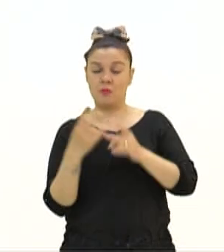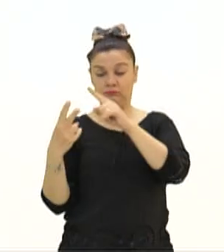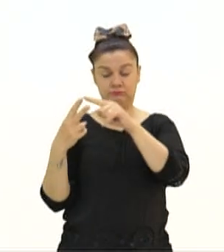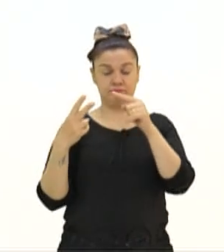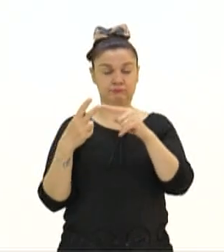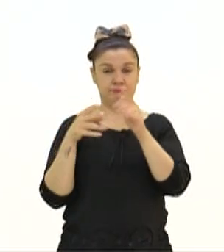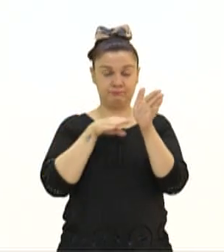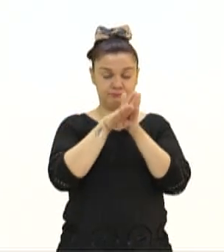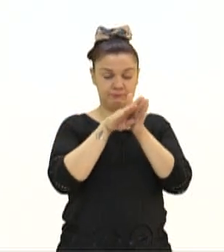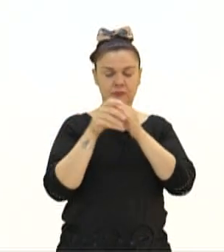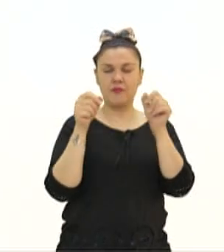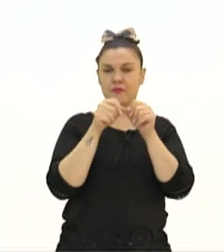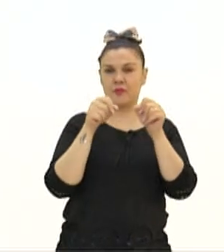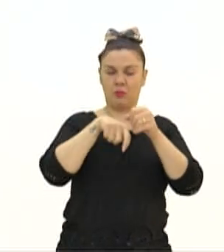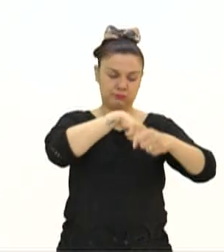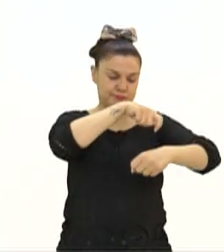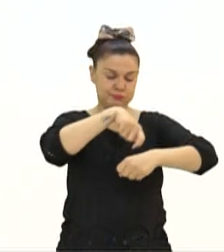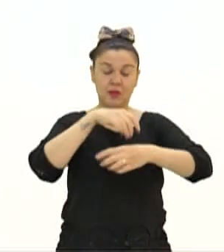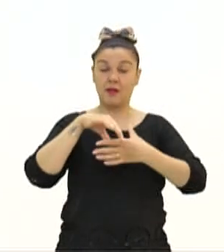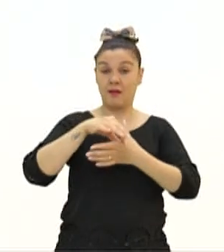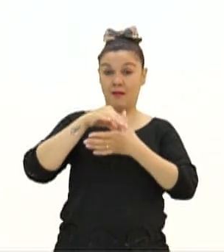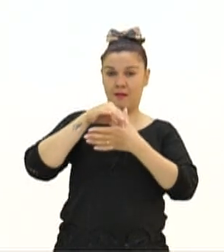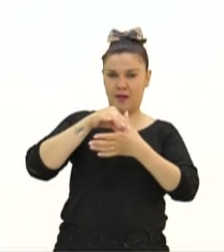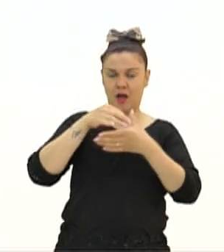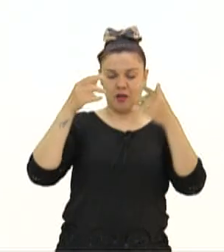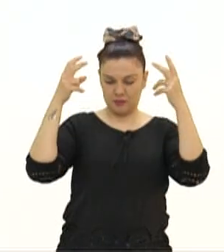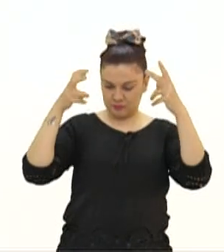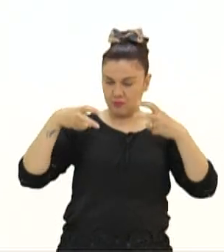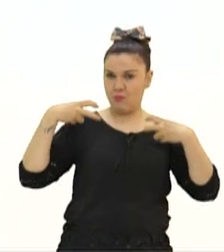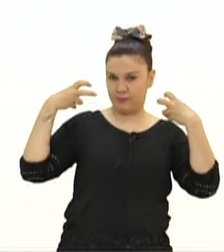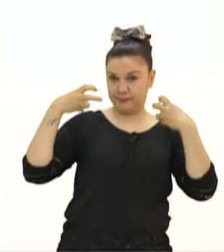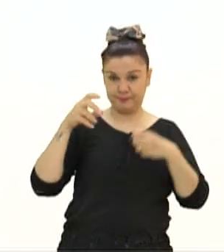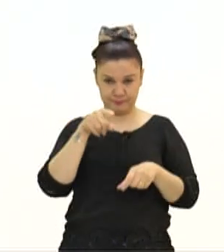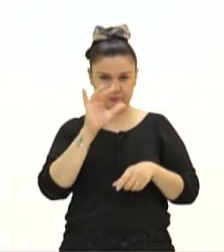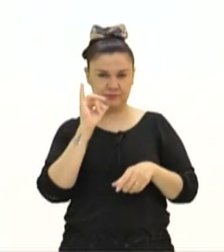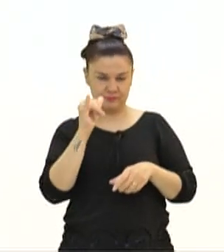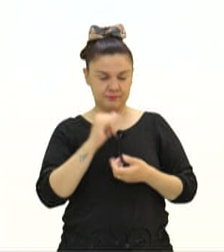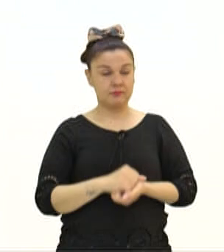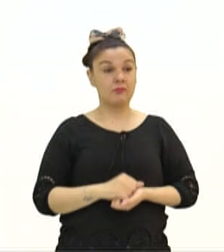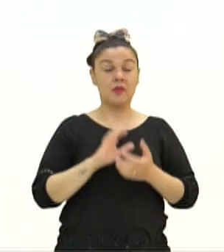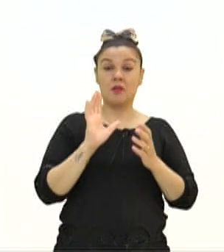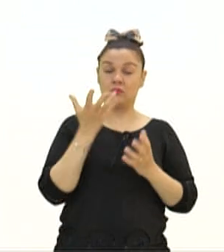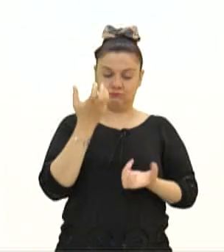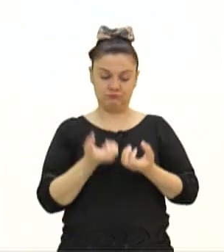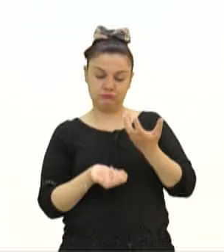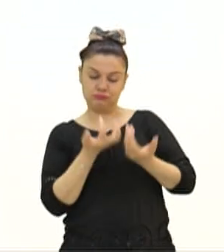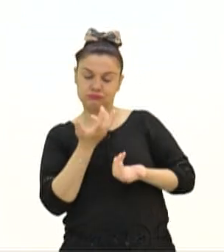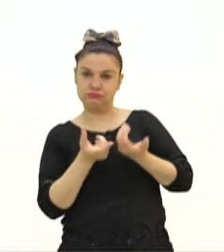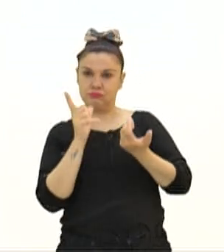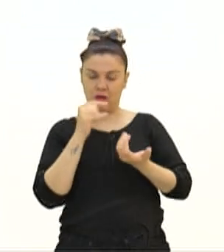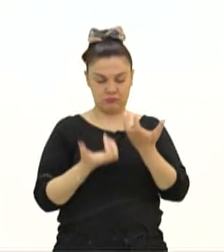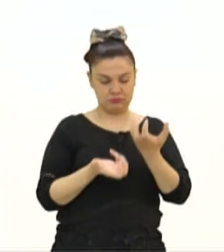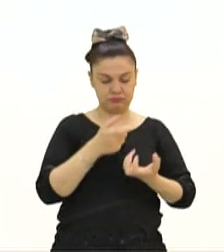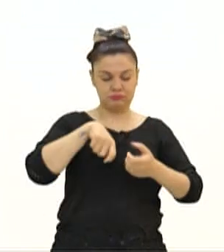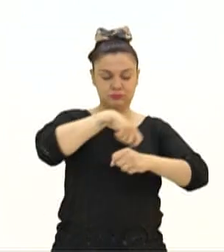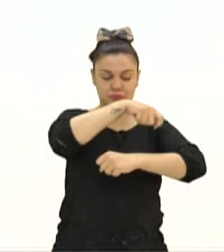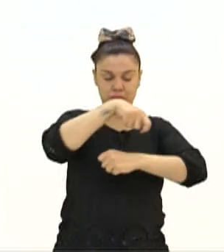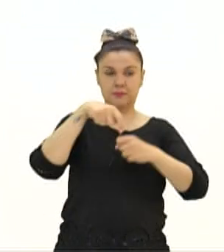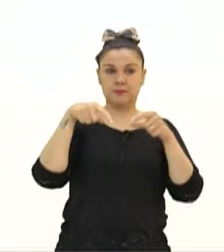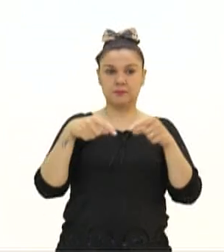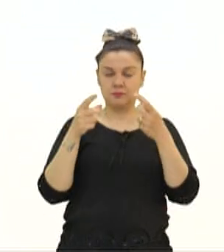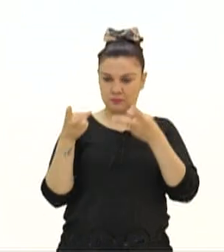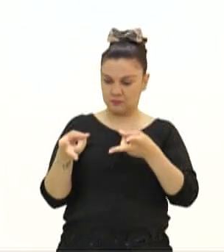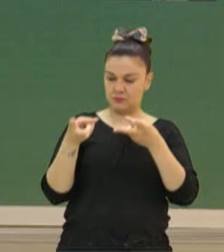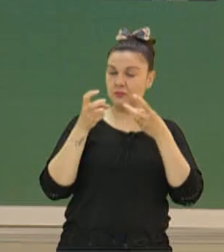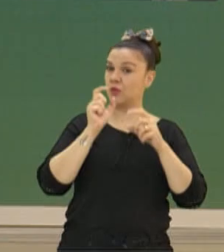Needham e o Spallanzani ferveram um caldo de carne, de cordeiro, que eu te contei. E aí, quando ferveram esse caldo, eles